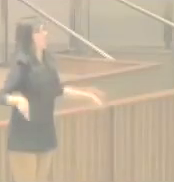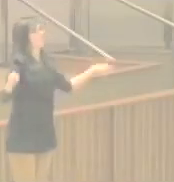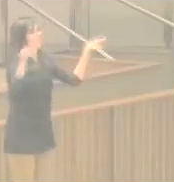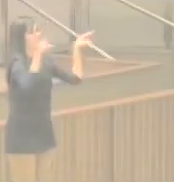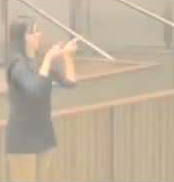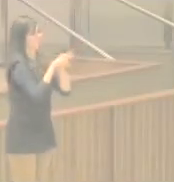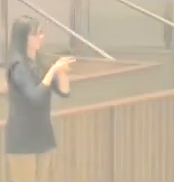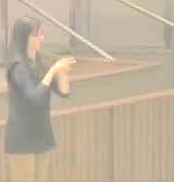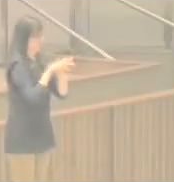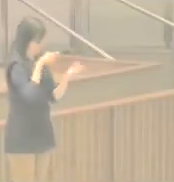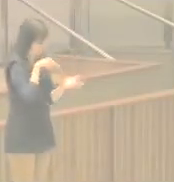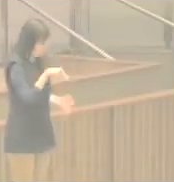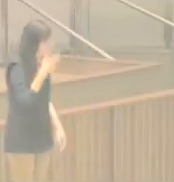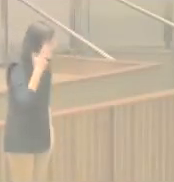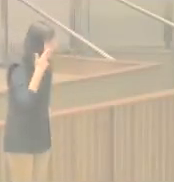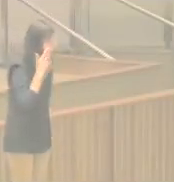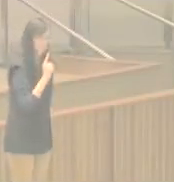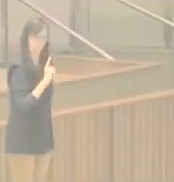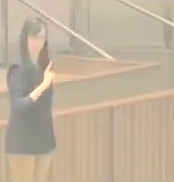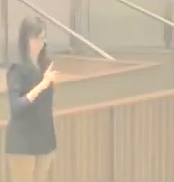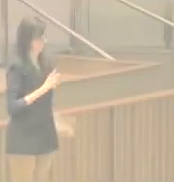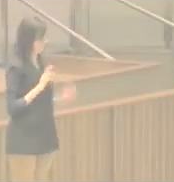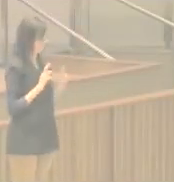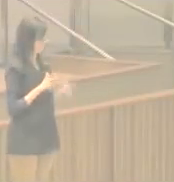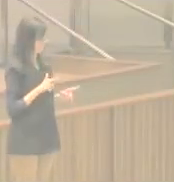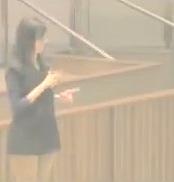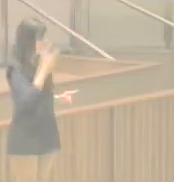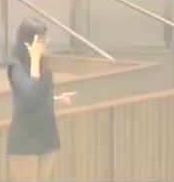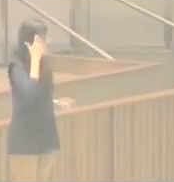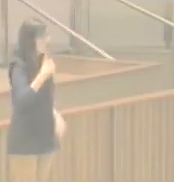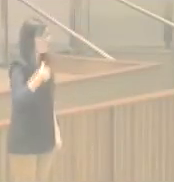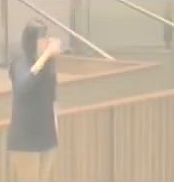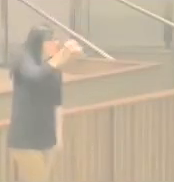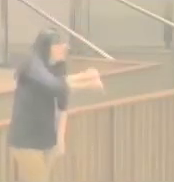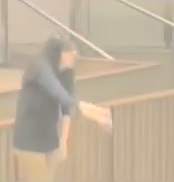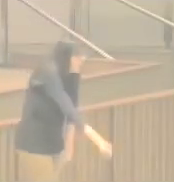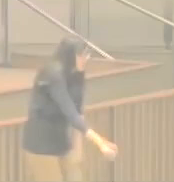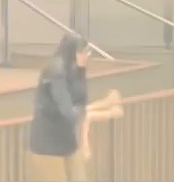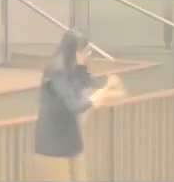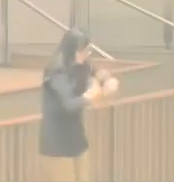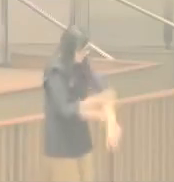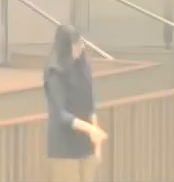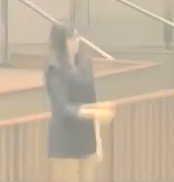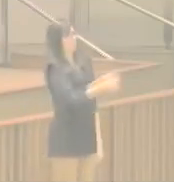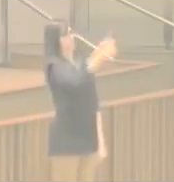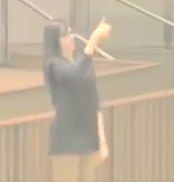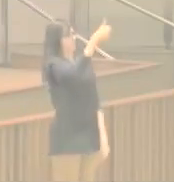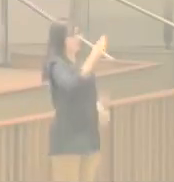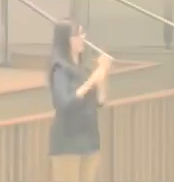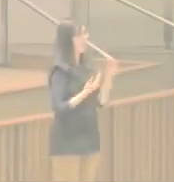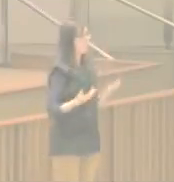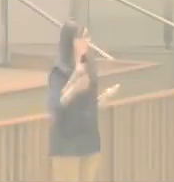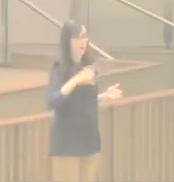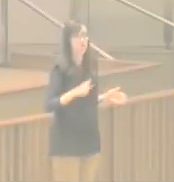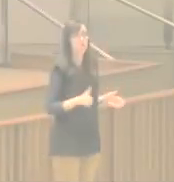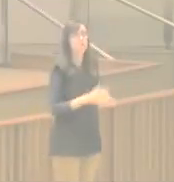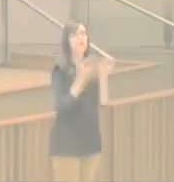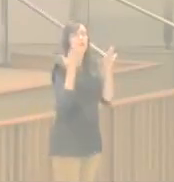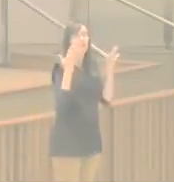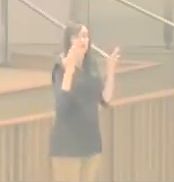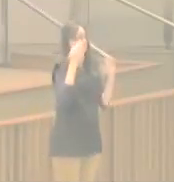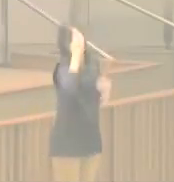Não é normal isso. Você consegue entender que não é normal? É um milagre.